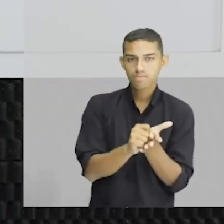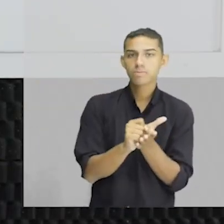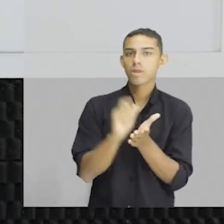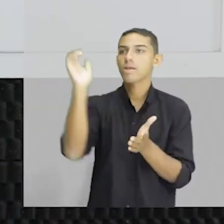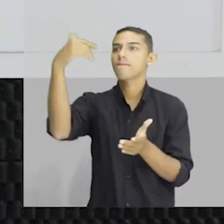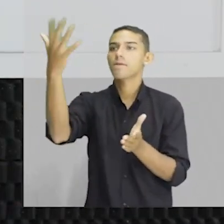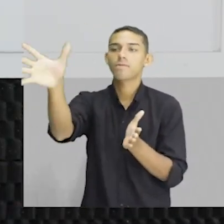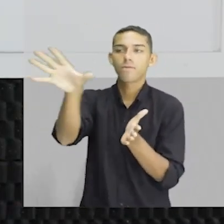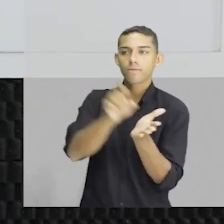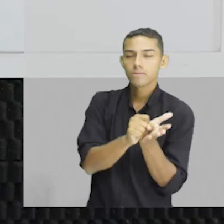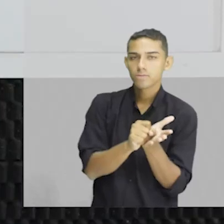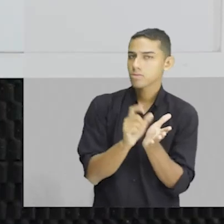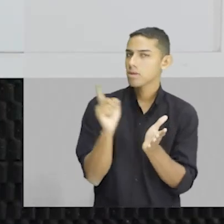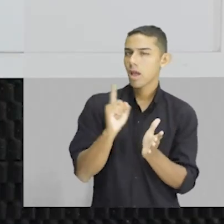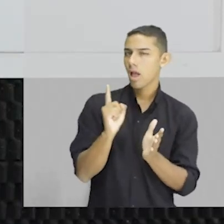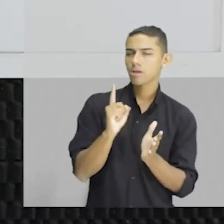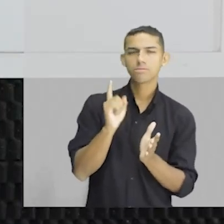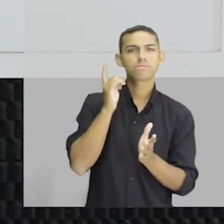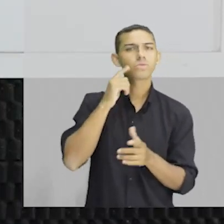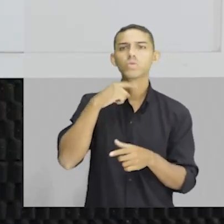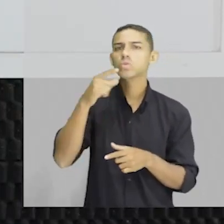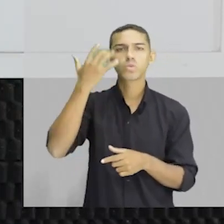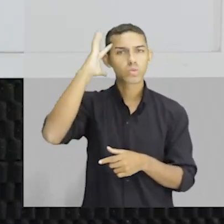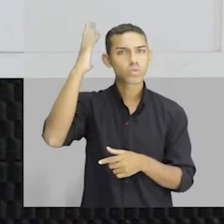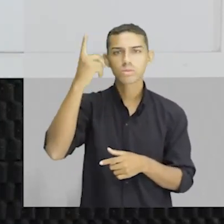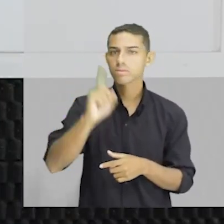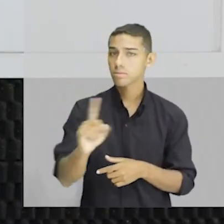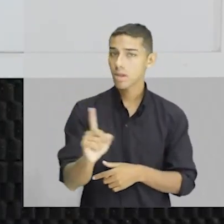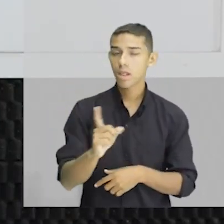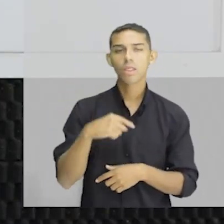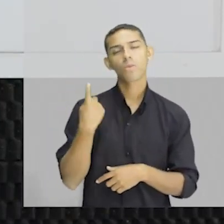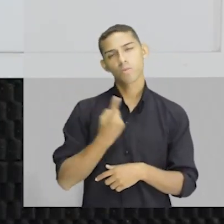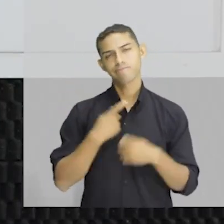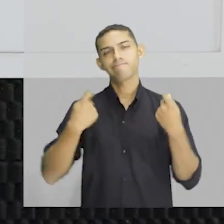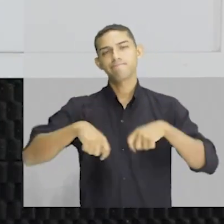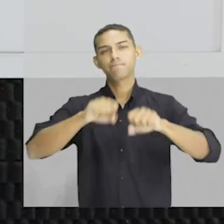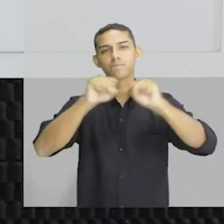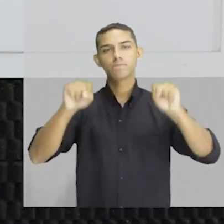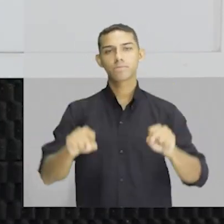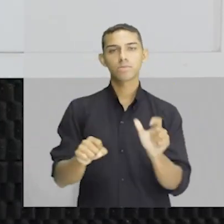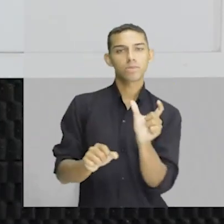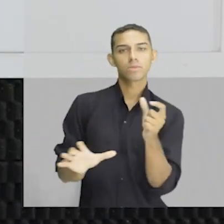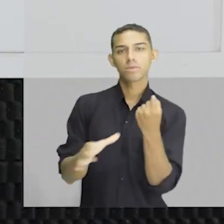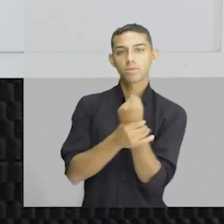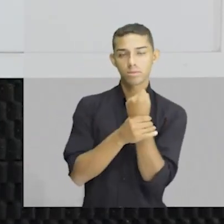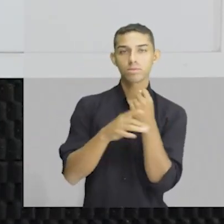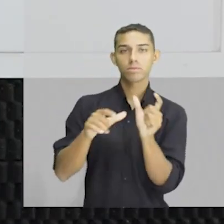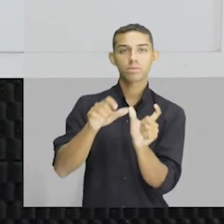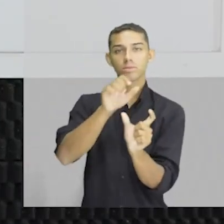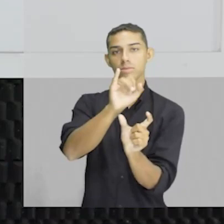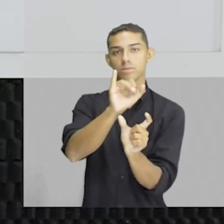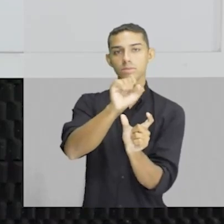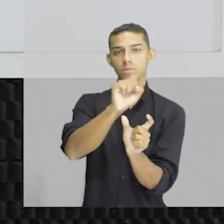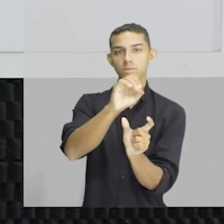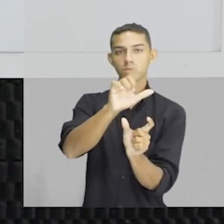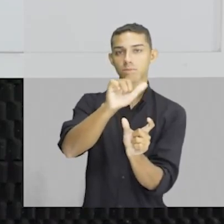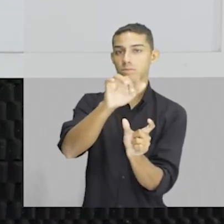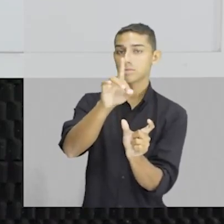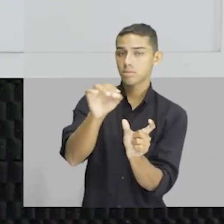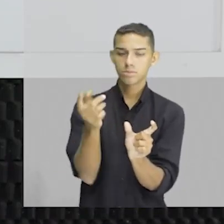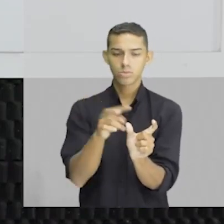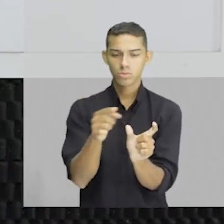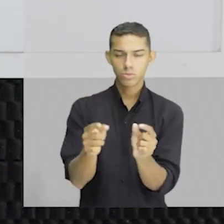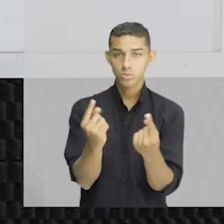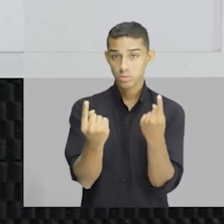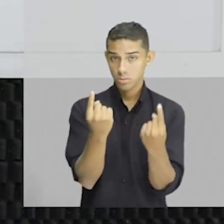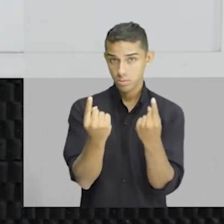de quem tá fora para substância se isso não acontecer a gente considera o sistema isolado se a troca de calor foi só entre eles for